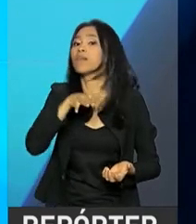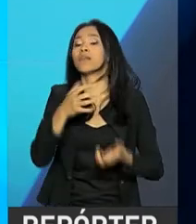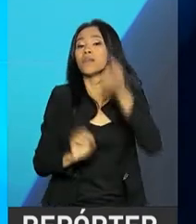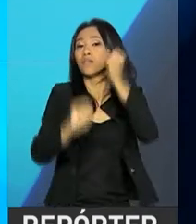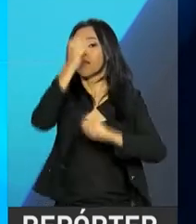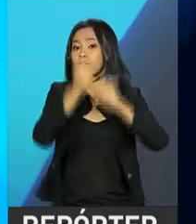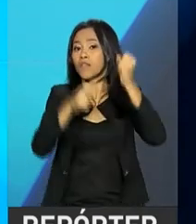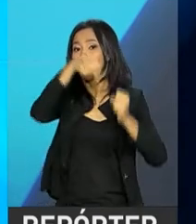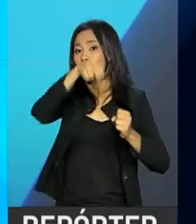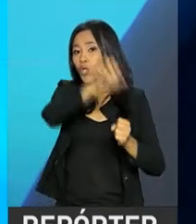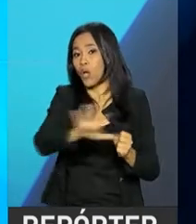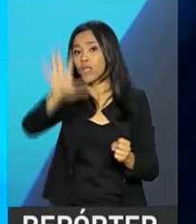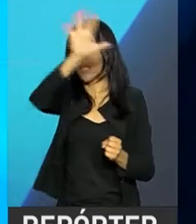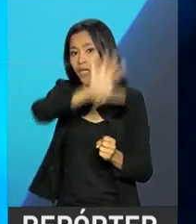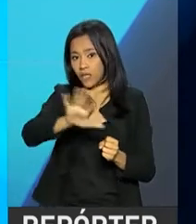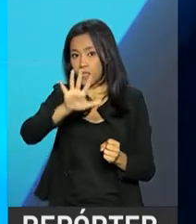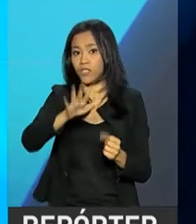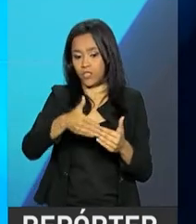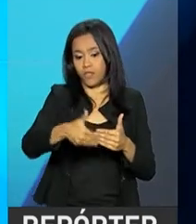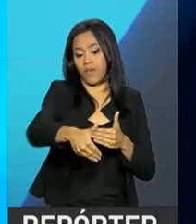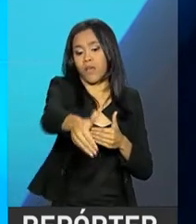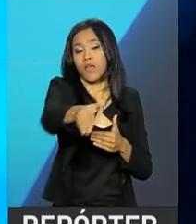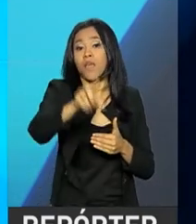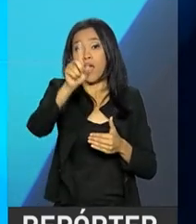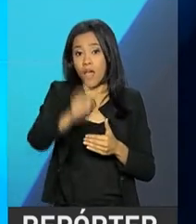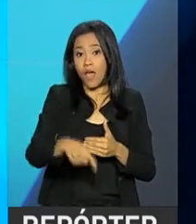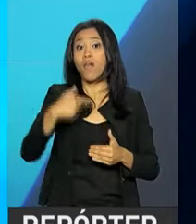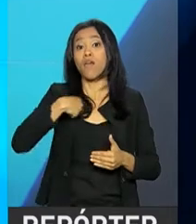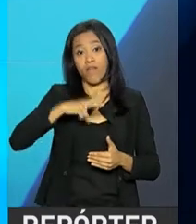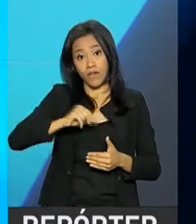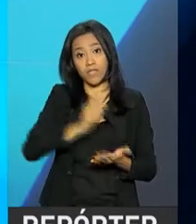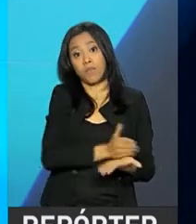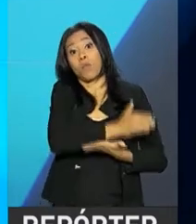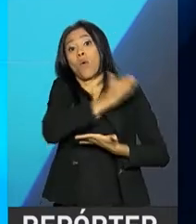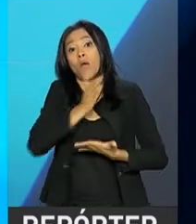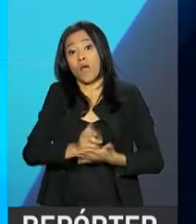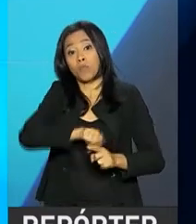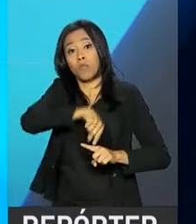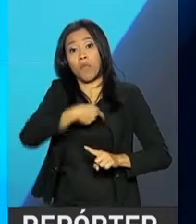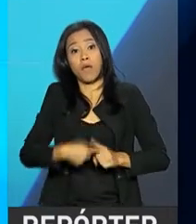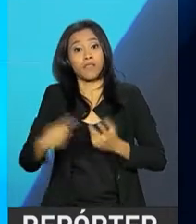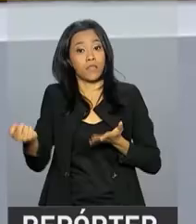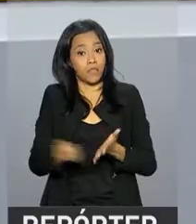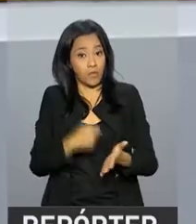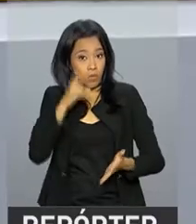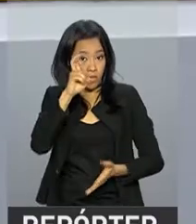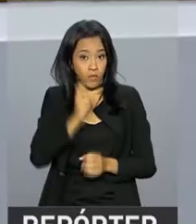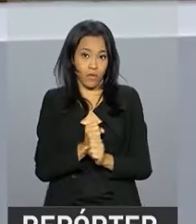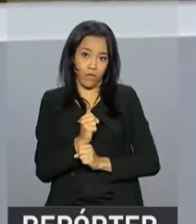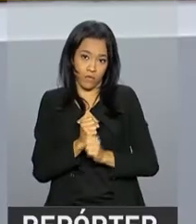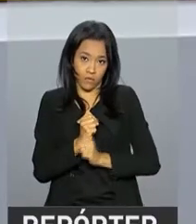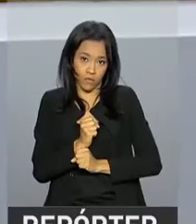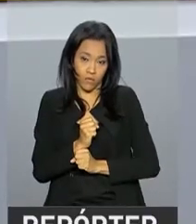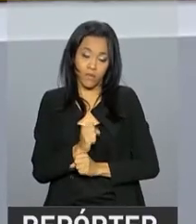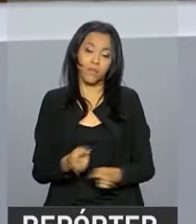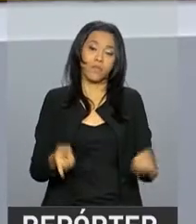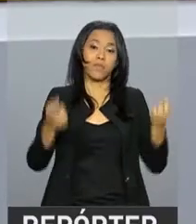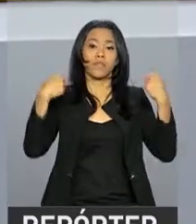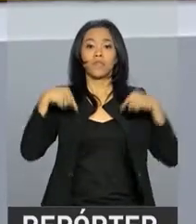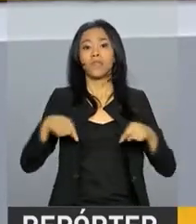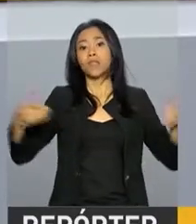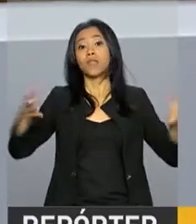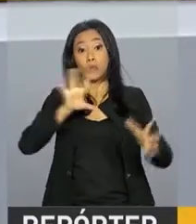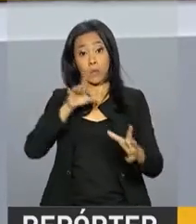Nordeste, que vai se vencer logo mais, será, por mim, prorrogado por mais 5 anos. E ainda falando